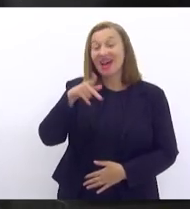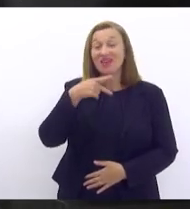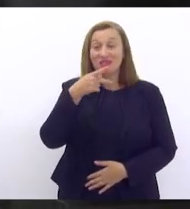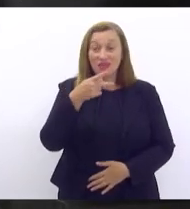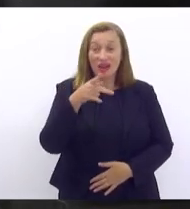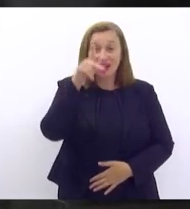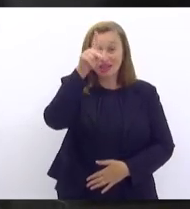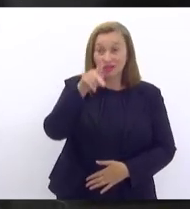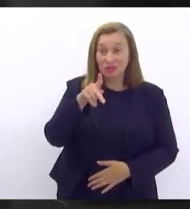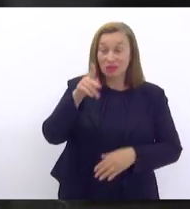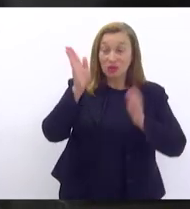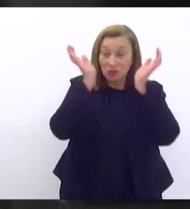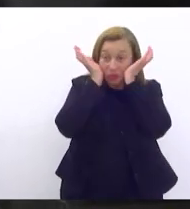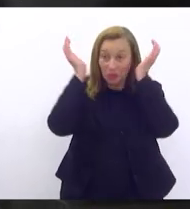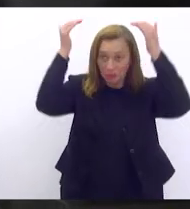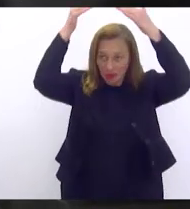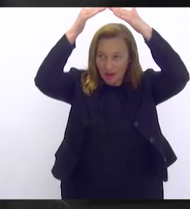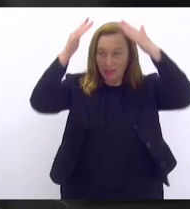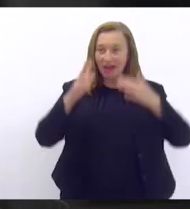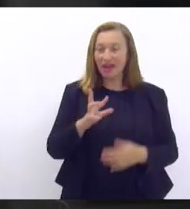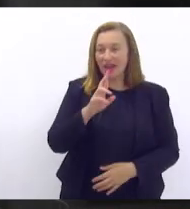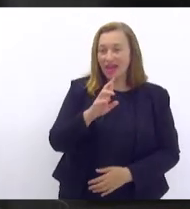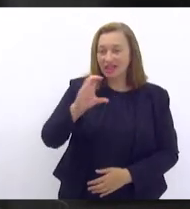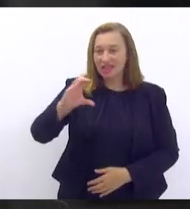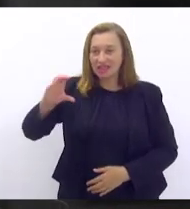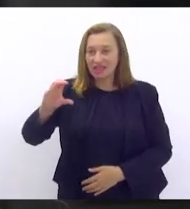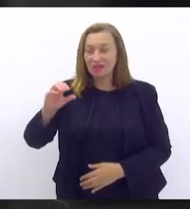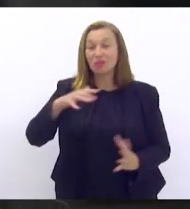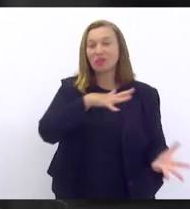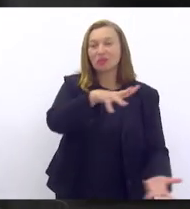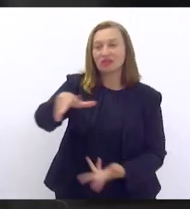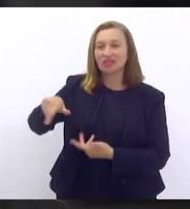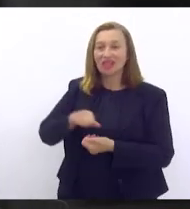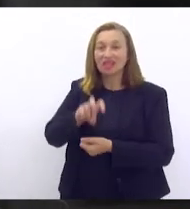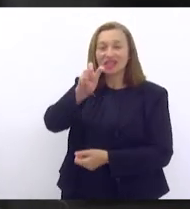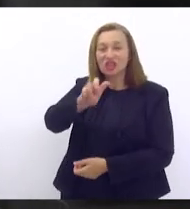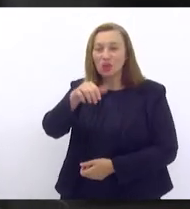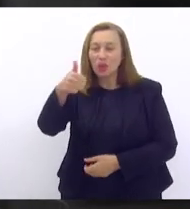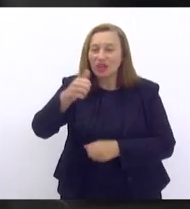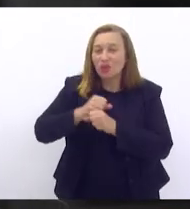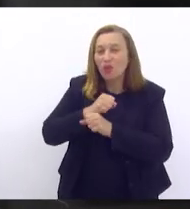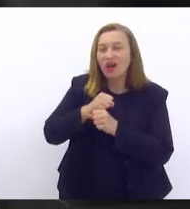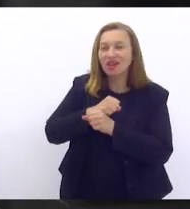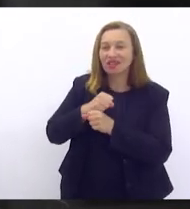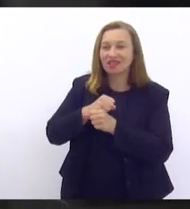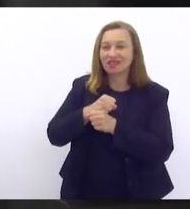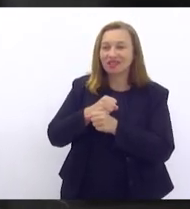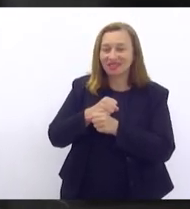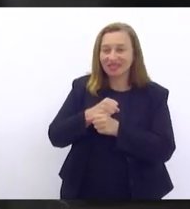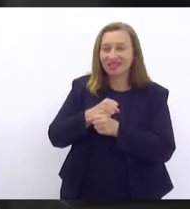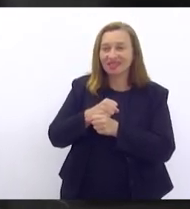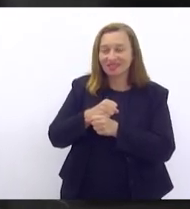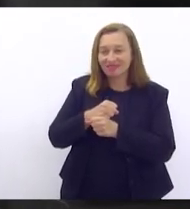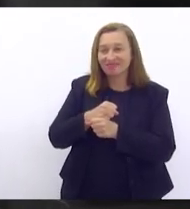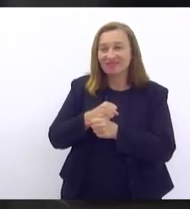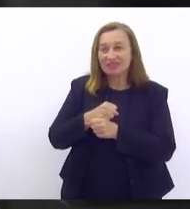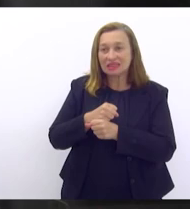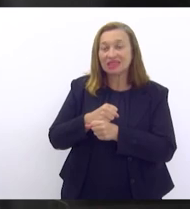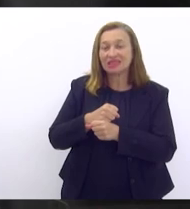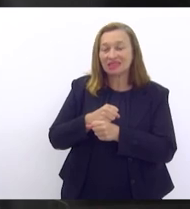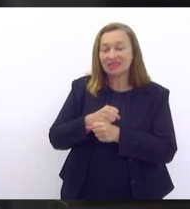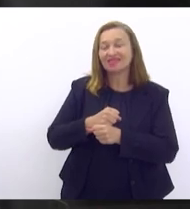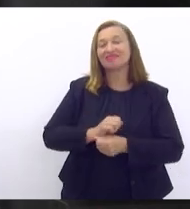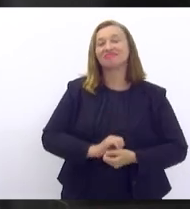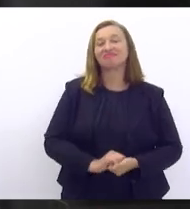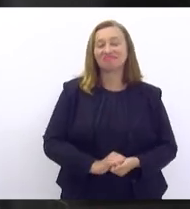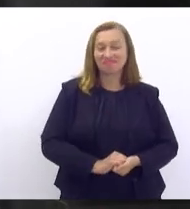do Papa à RCC Mundial. 50 anos, el cinquentaço, disse o